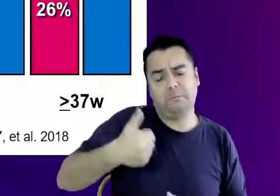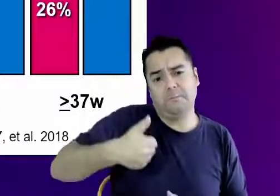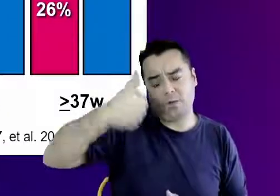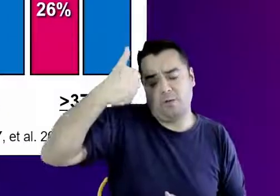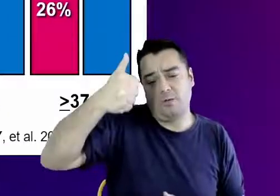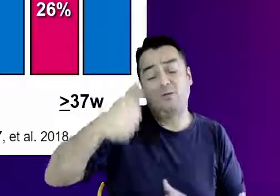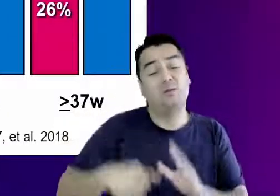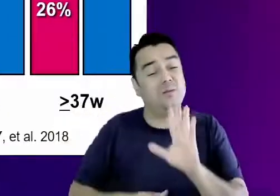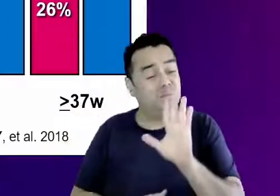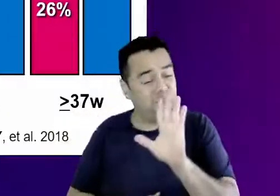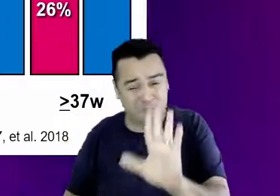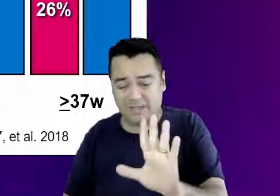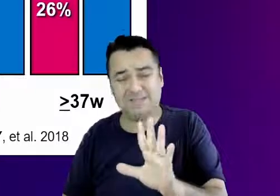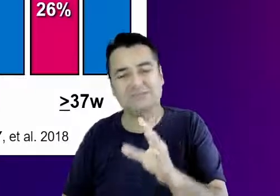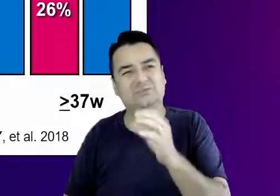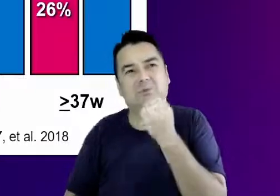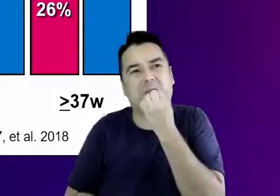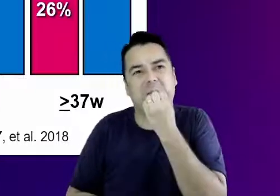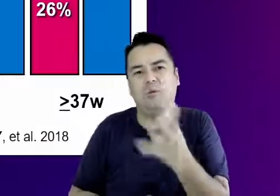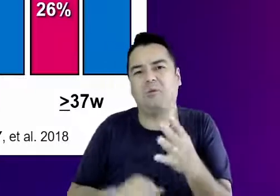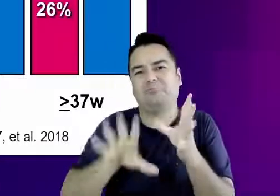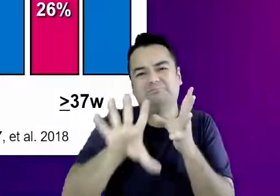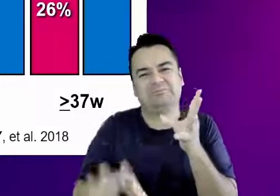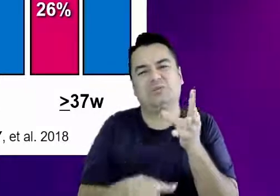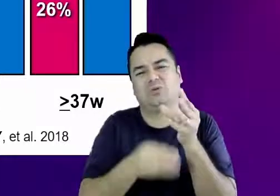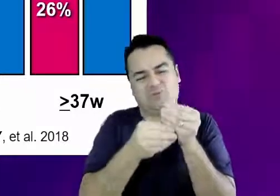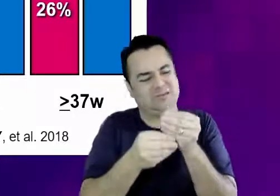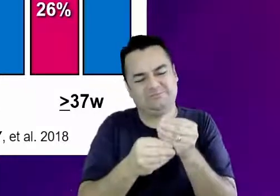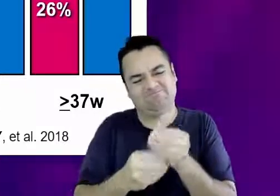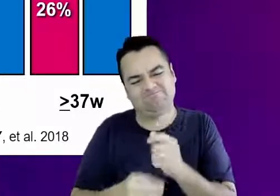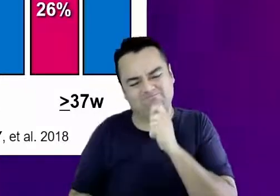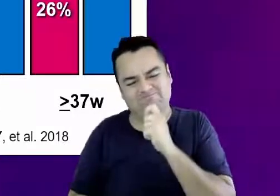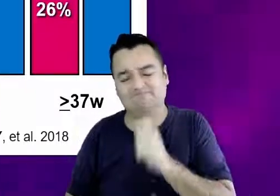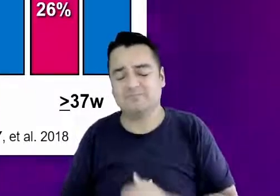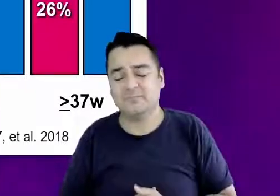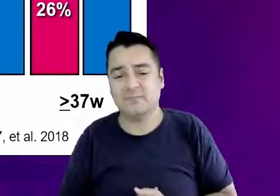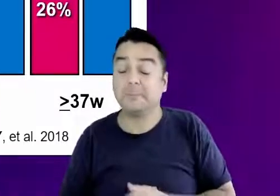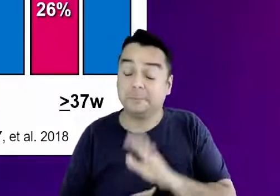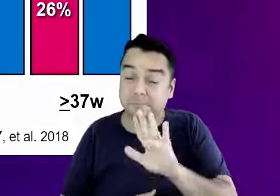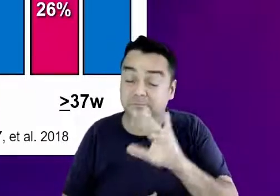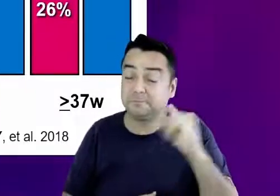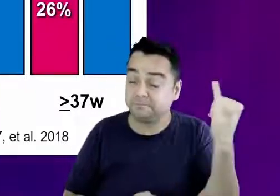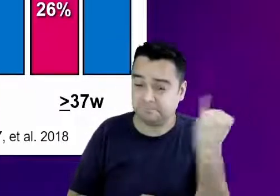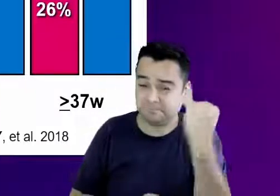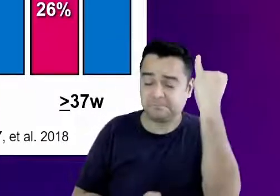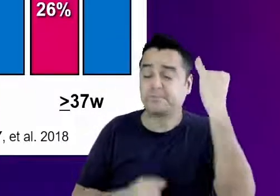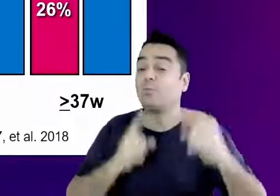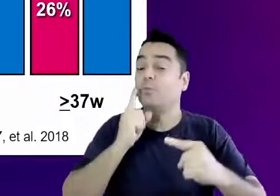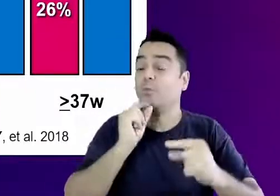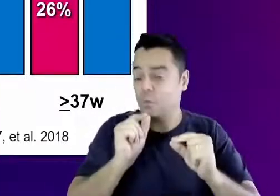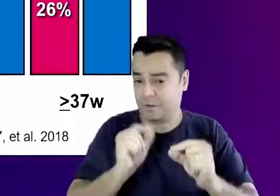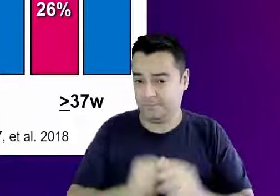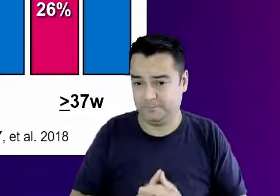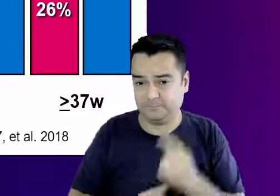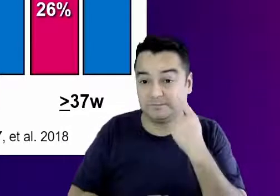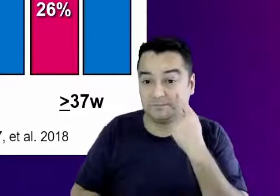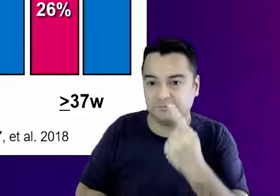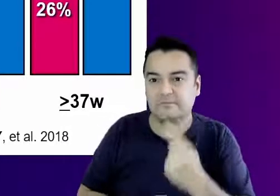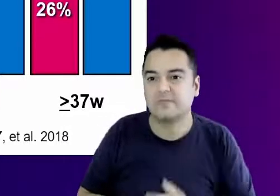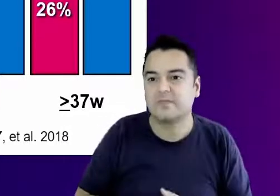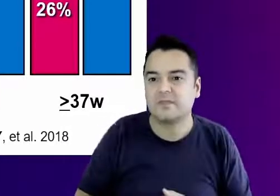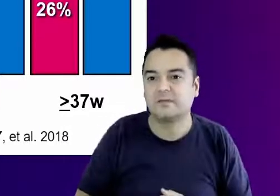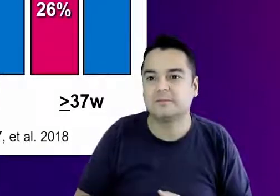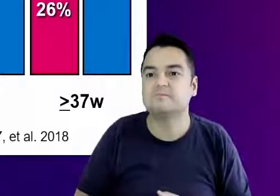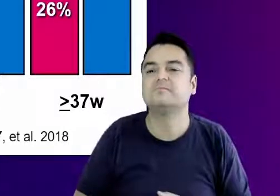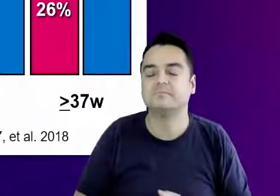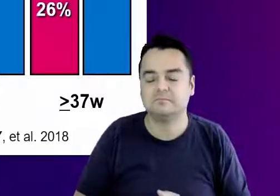tão bom para ser incluído na prática clínica. Mas o mais importante é que vocês podem ver aqui essa taxa de detecção pela